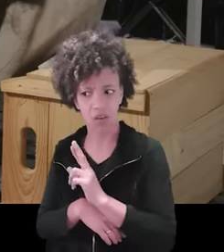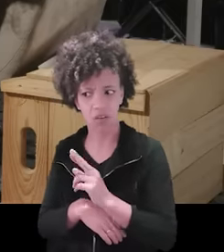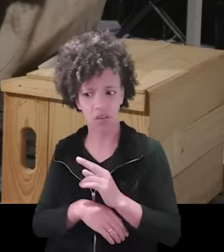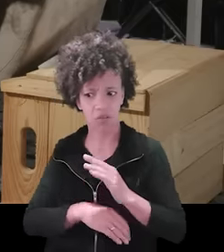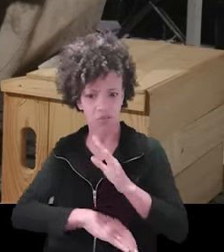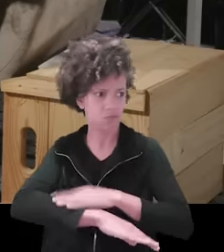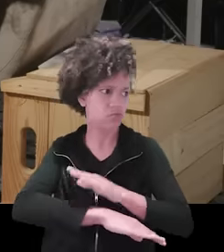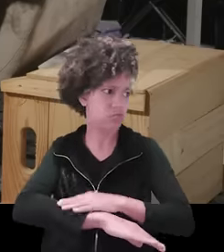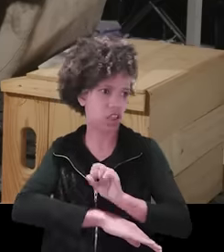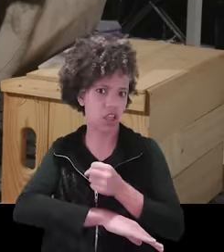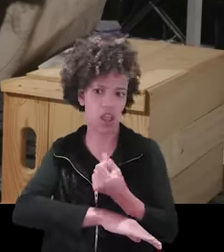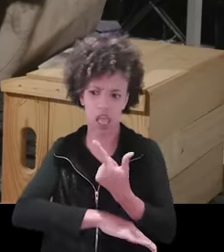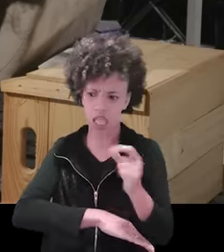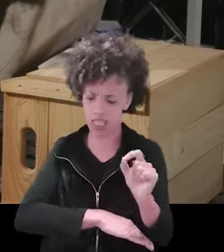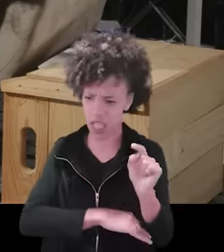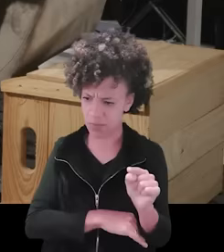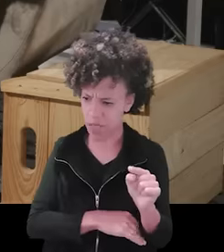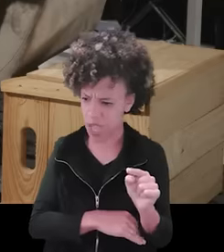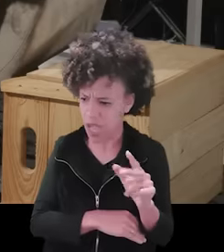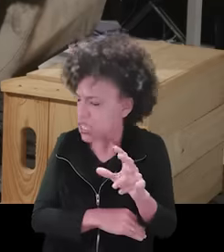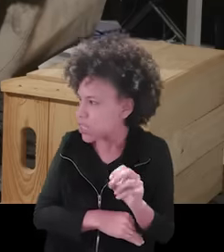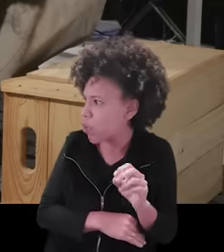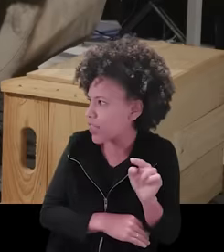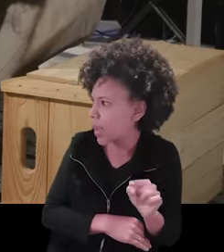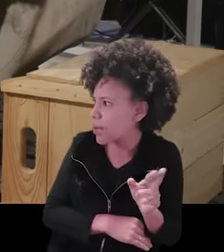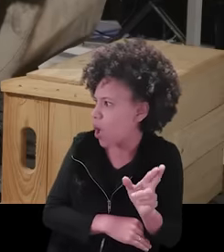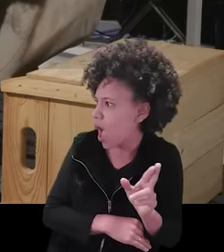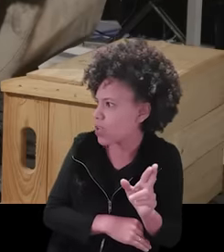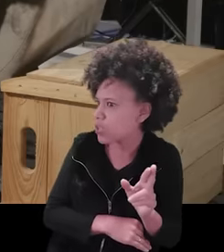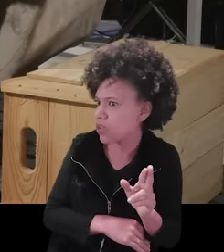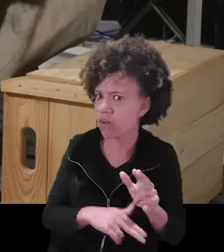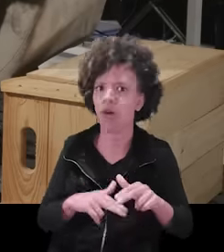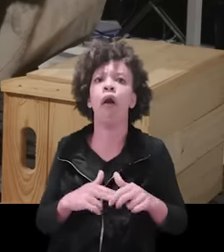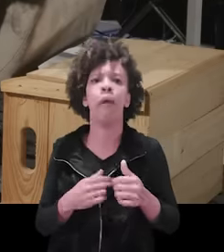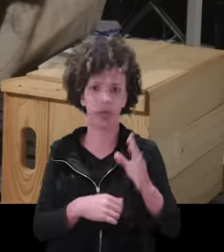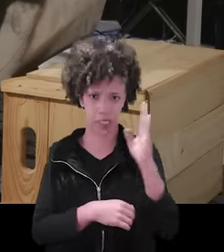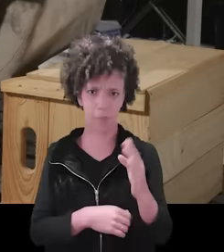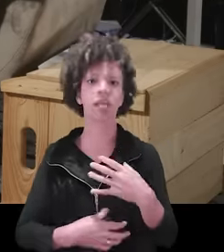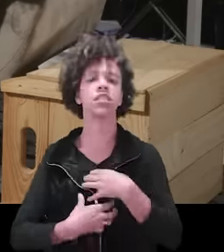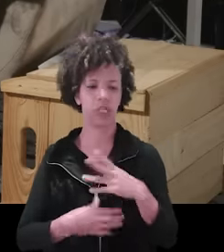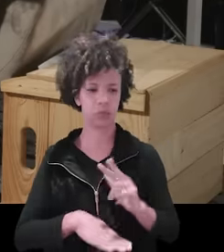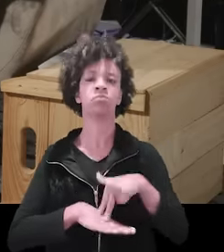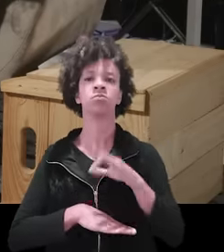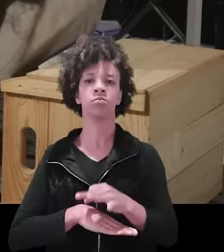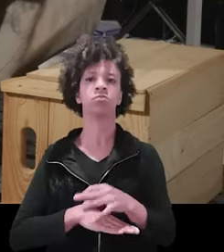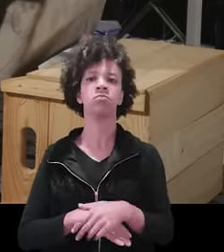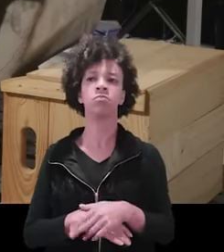para o real né que se não teu braço vira porque o 10 k é hoje é assim que eu ia Paulista o brasileiro lá ele ficou um porta